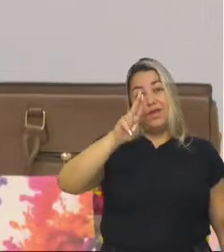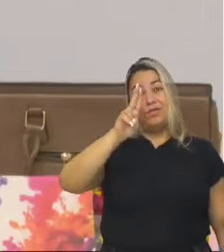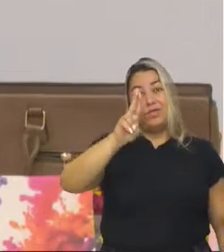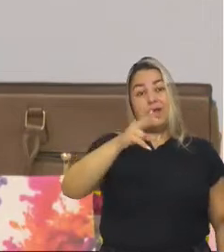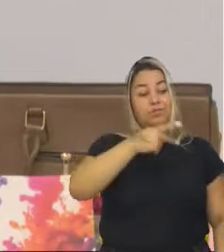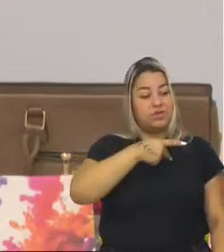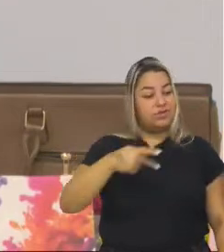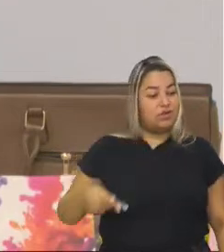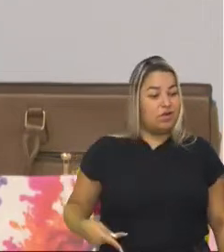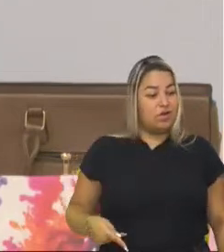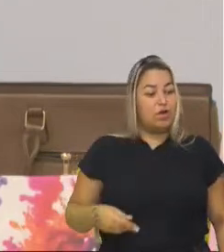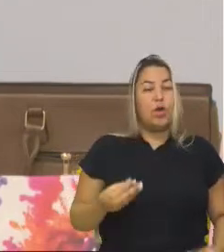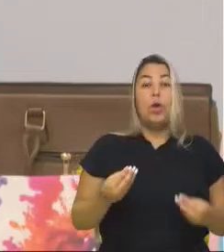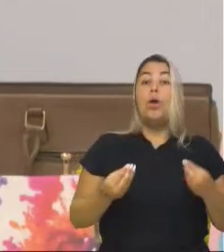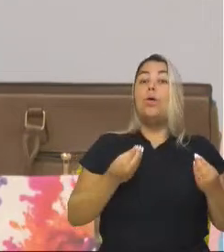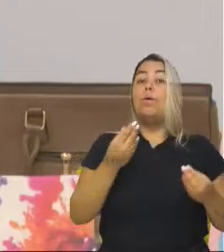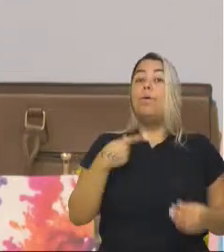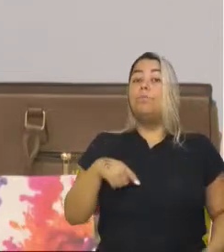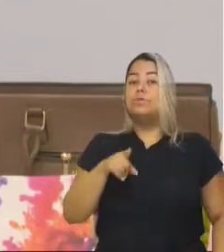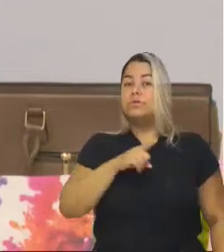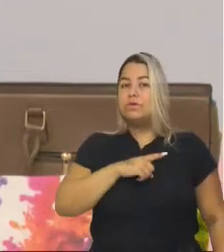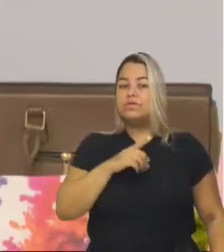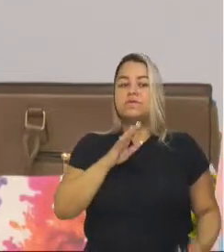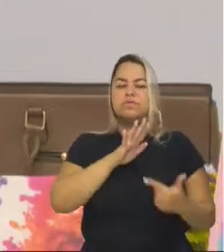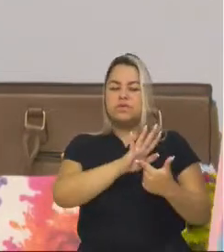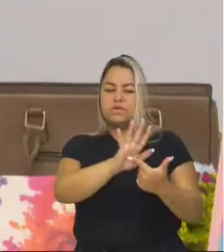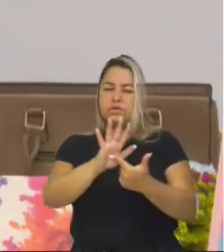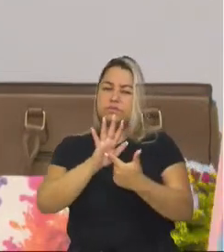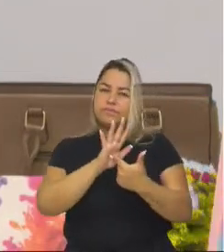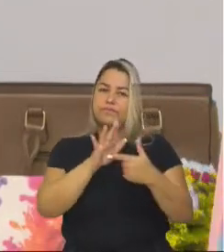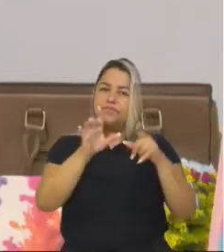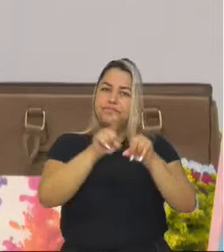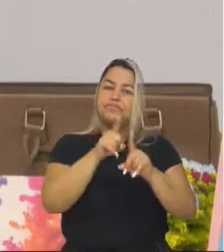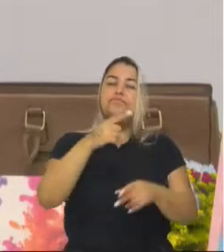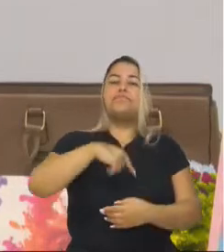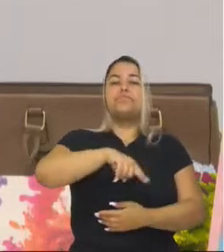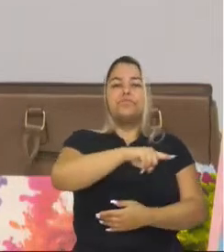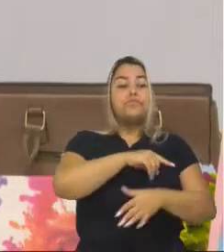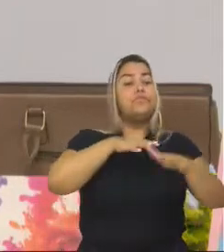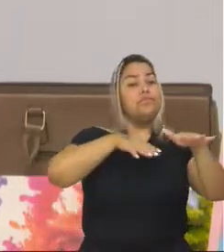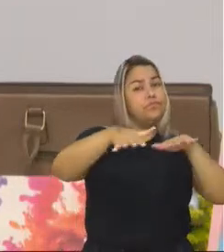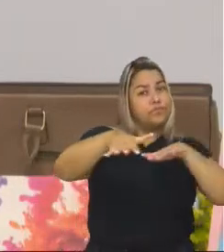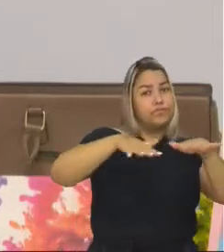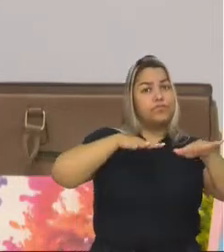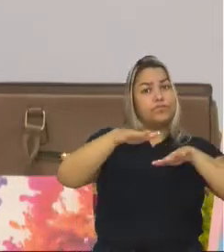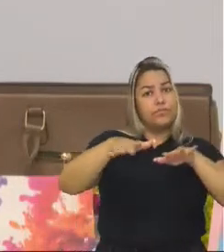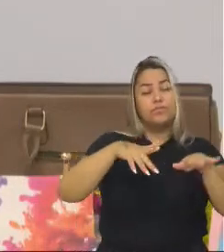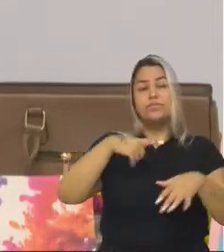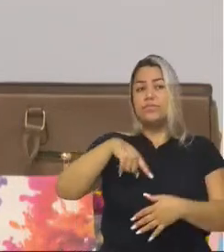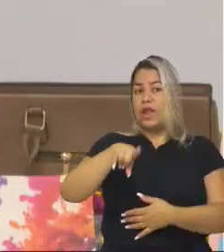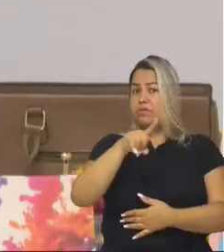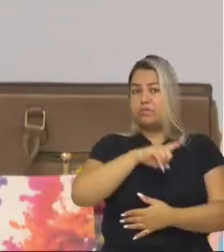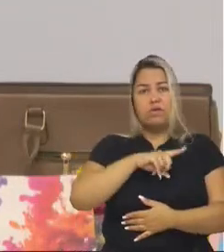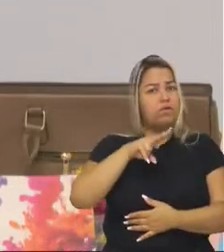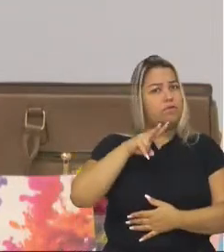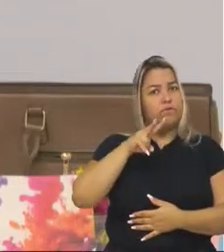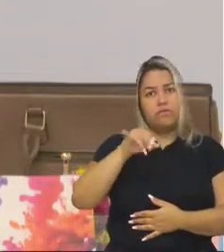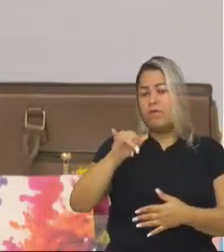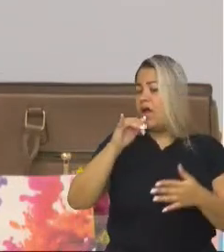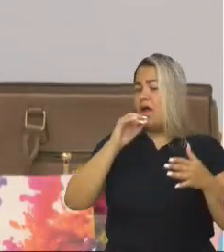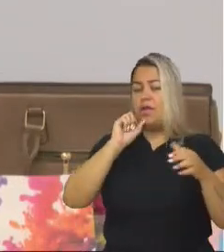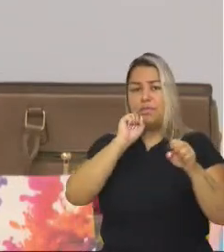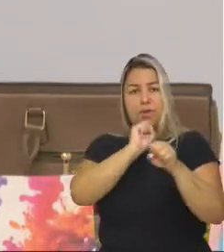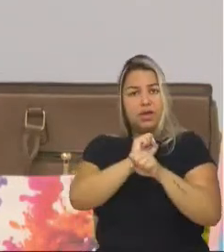no governo. Então, assim, como a gente está mostrando, inclusive, com os nossos movimentos, de que a gente não vai recuar. Nós passamos